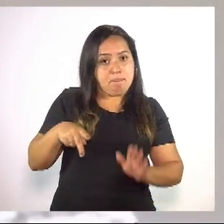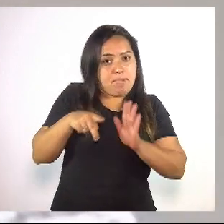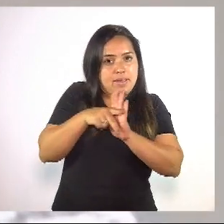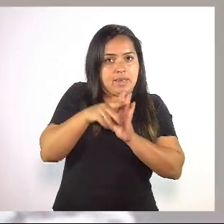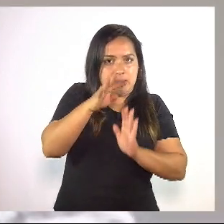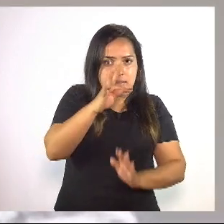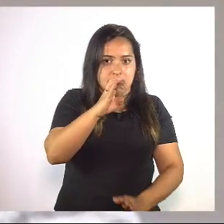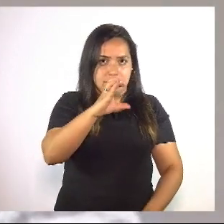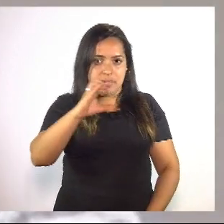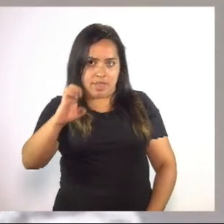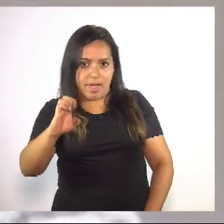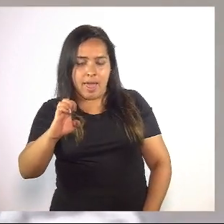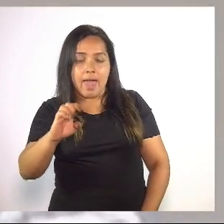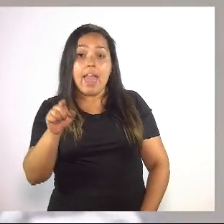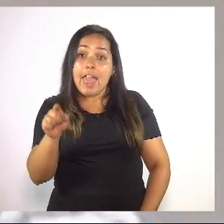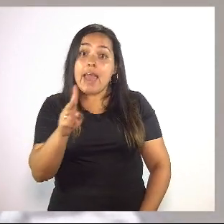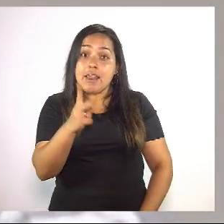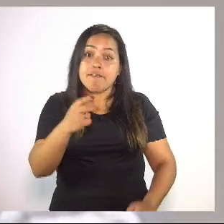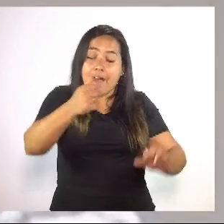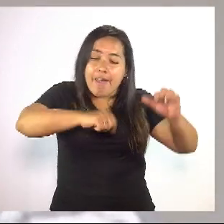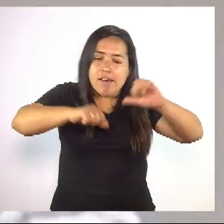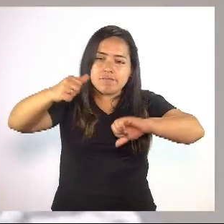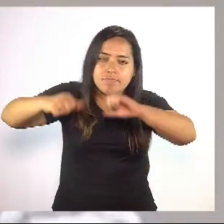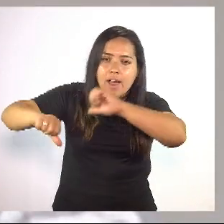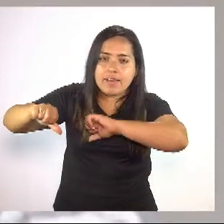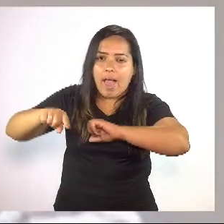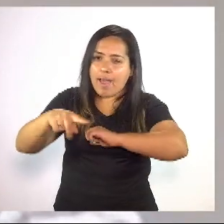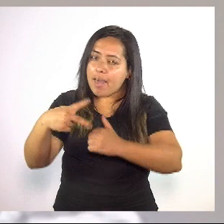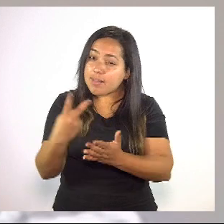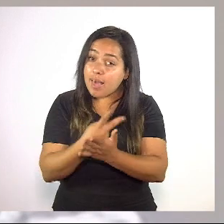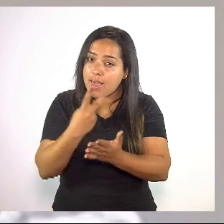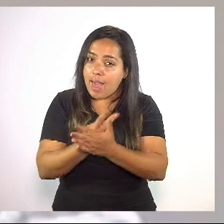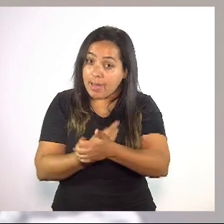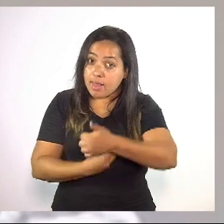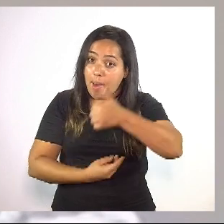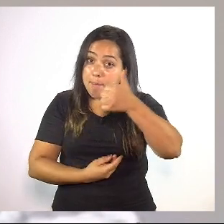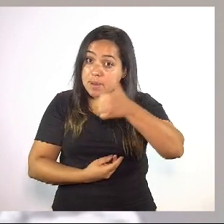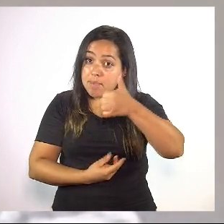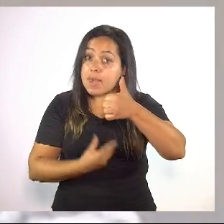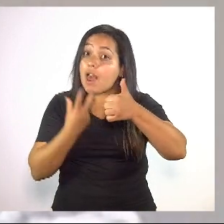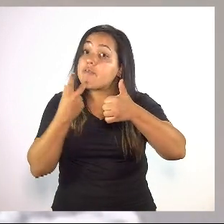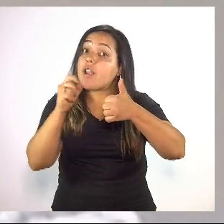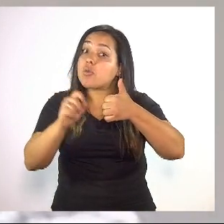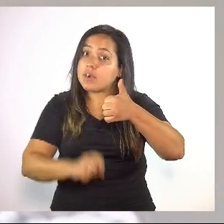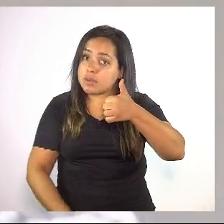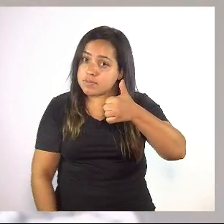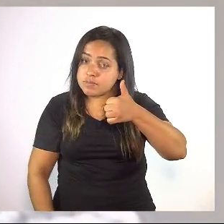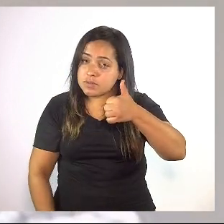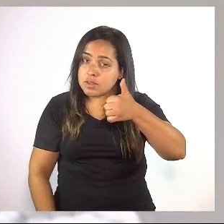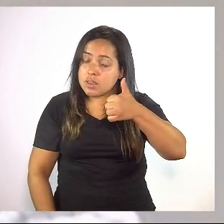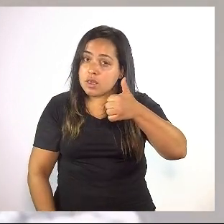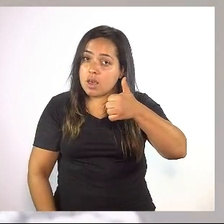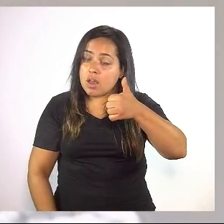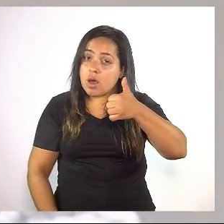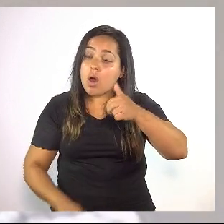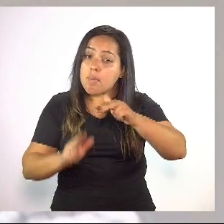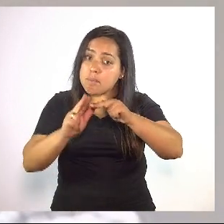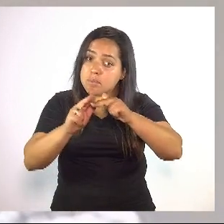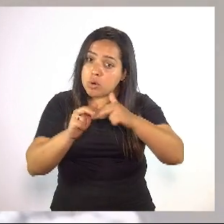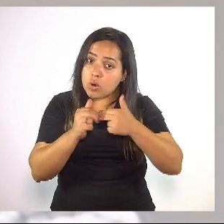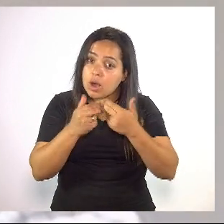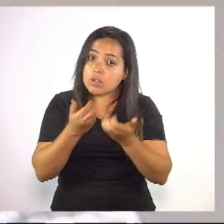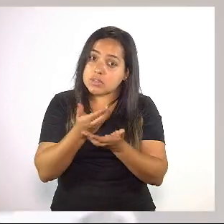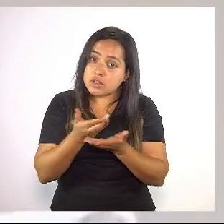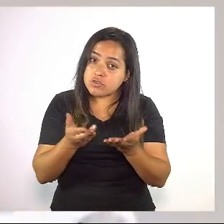do TCE, ele, na avaliação dessa irregularidade, ele disse o seguinte: diante da plausibilidade jurídica